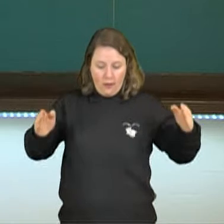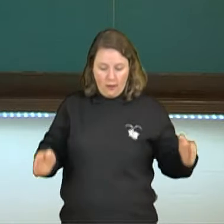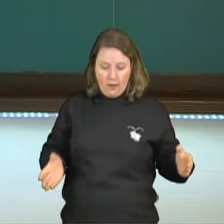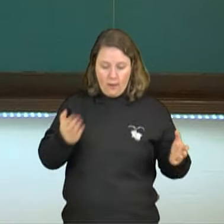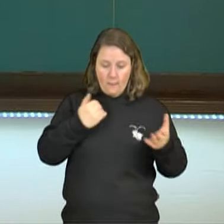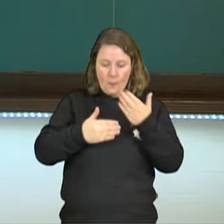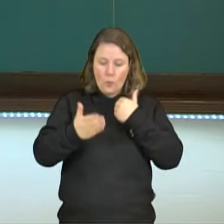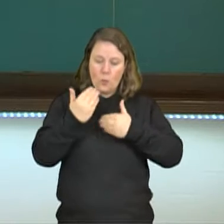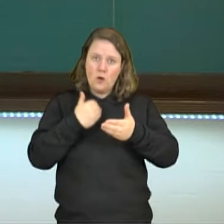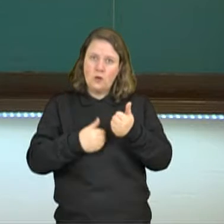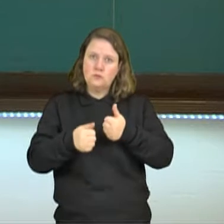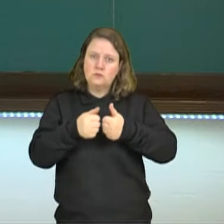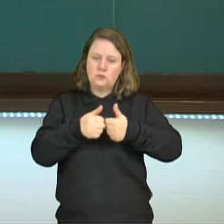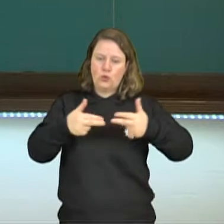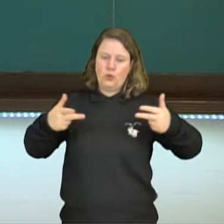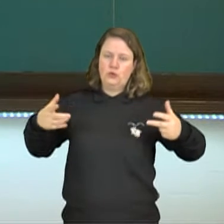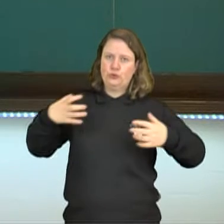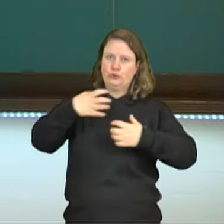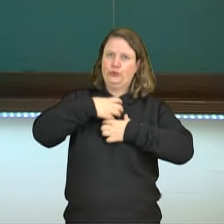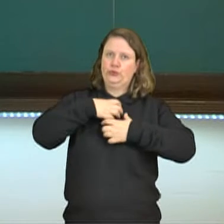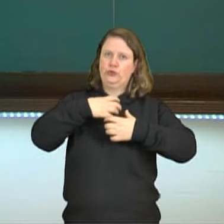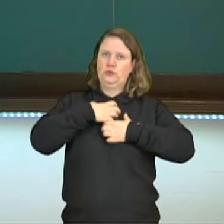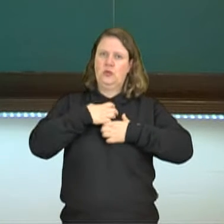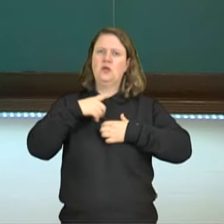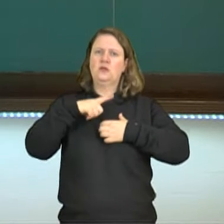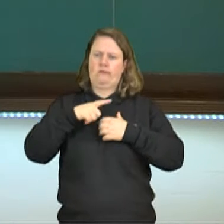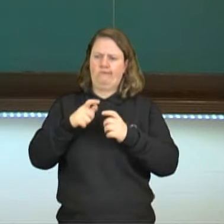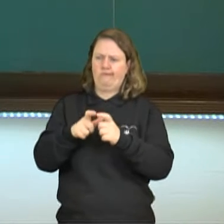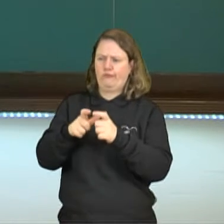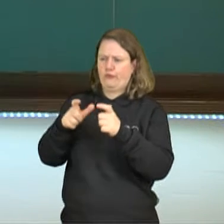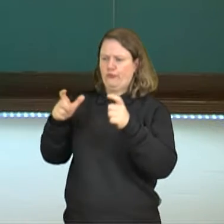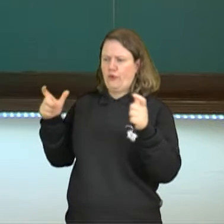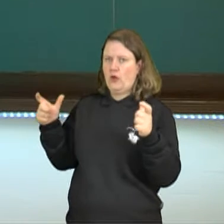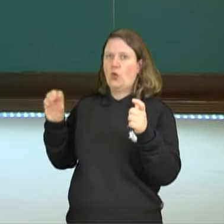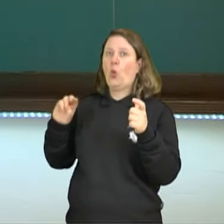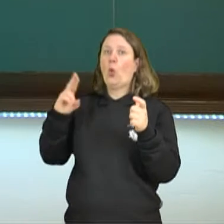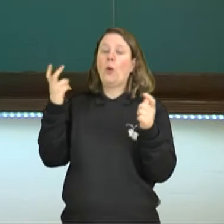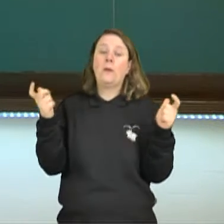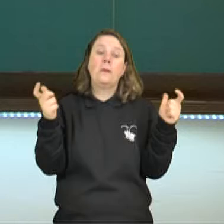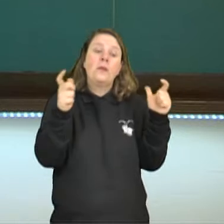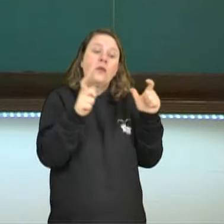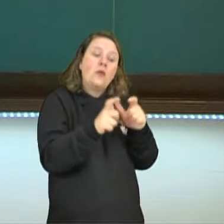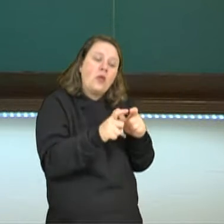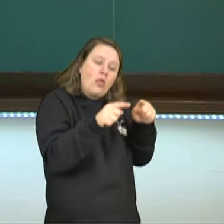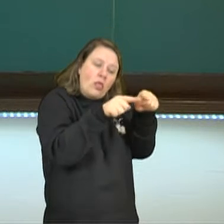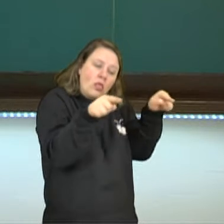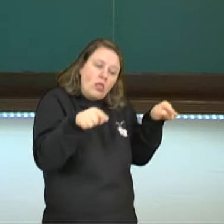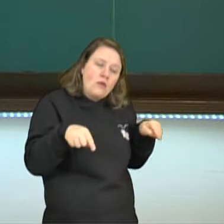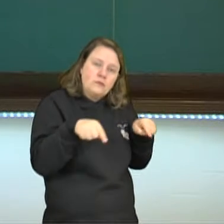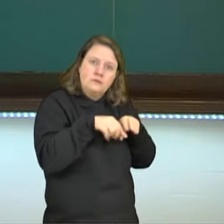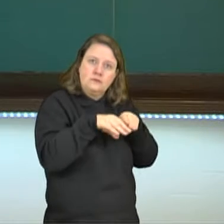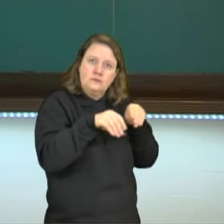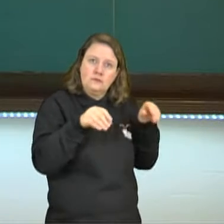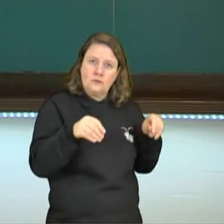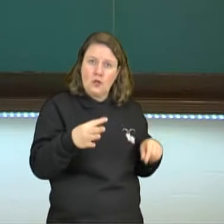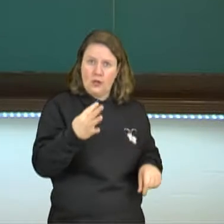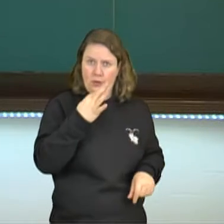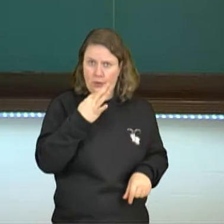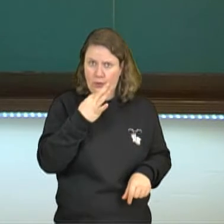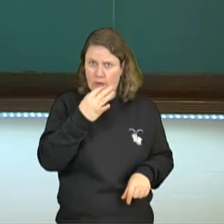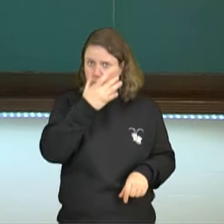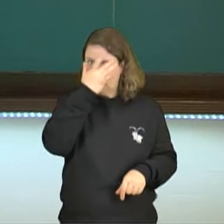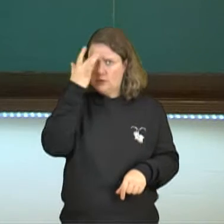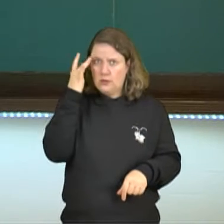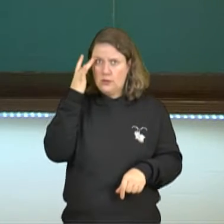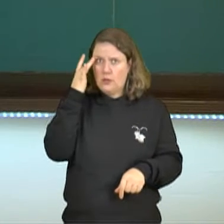aí de diferentes formas, em grandes e pequenas propriedades, Você tem parentes ou conhece algum